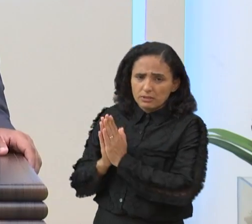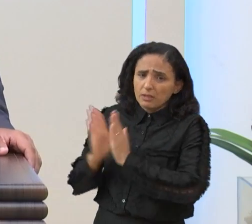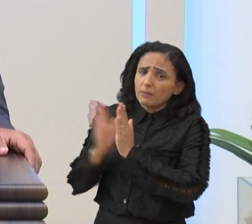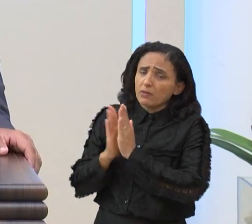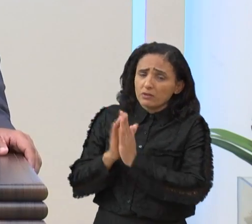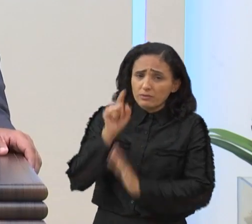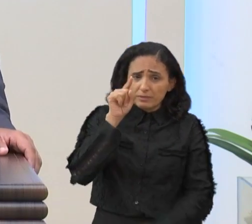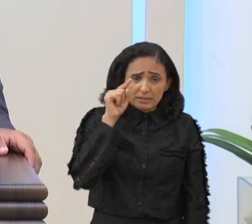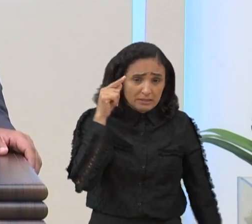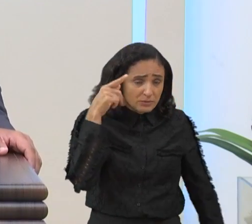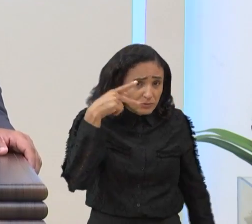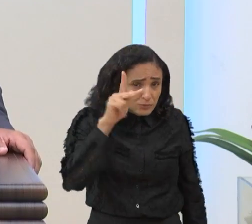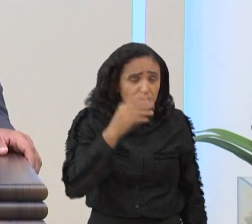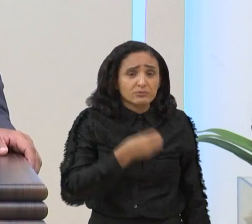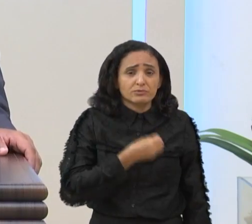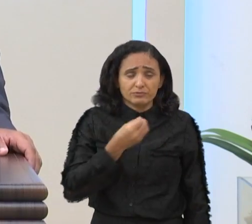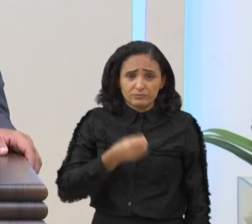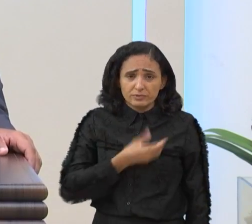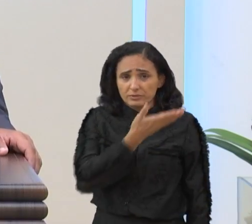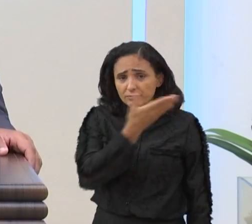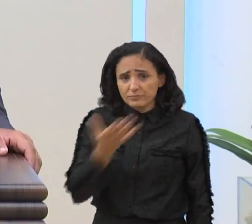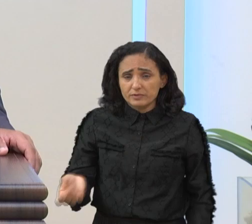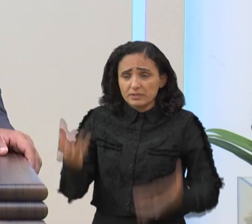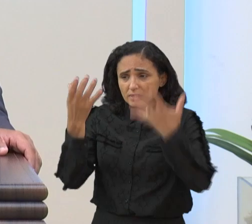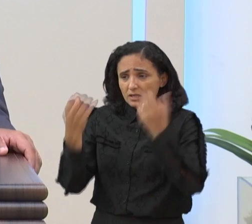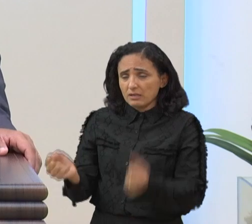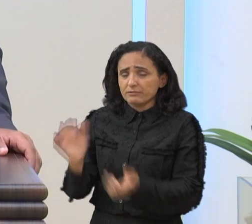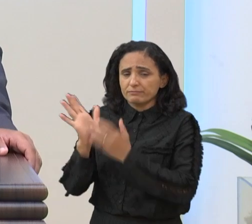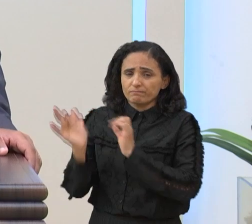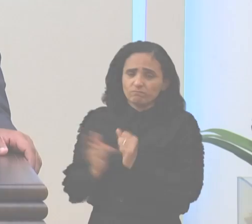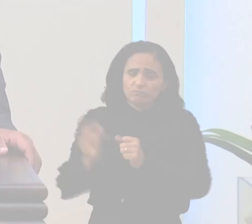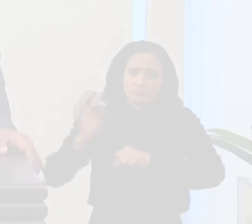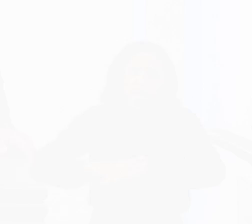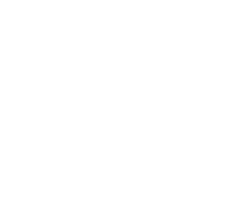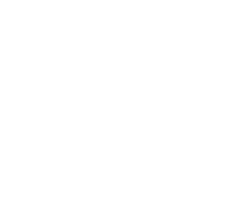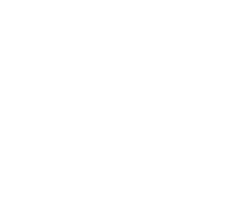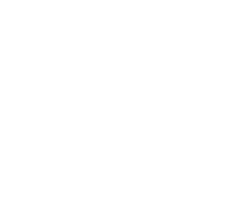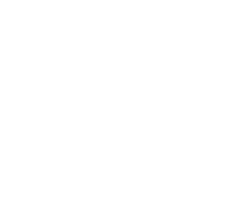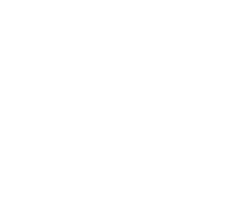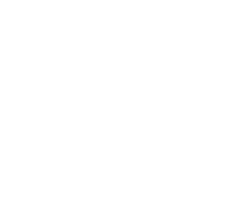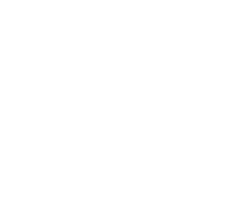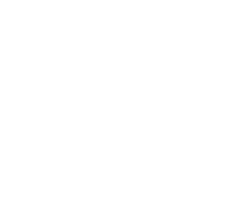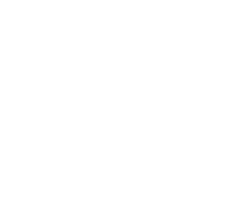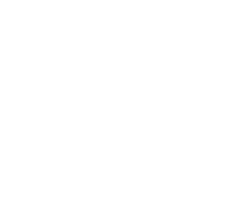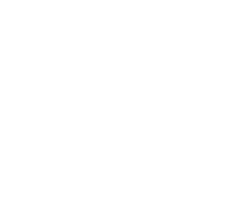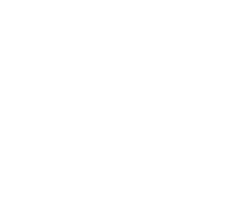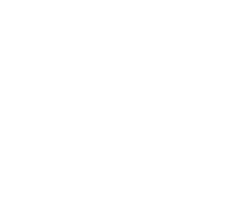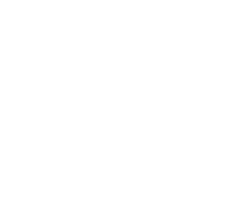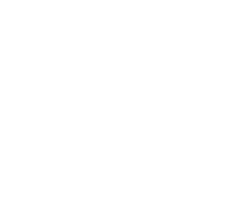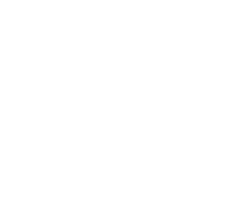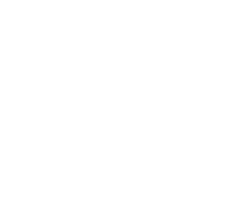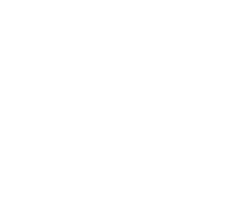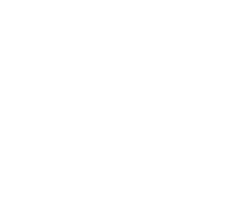você, para Jesus te salvar, para Jesus te curar, para Jesus te trazer de volta,